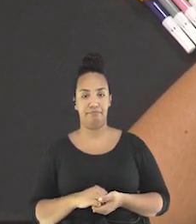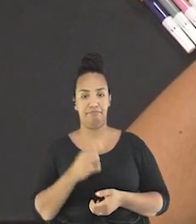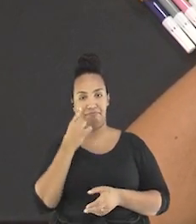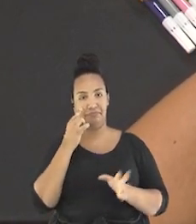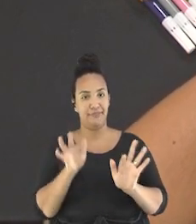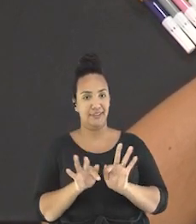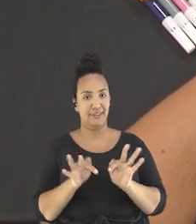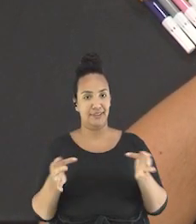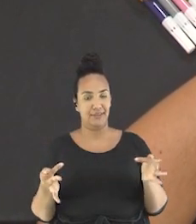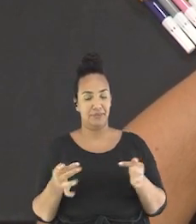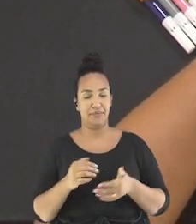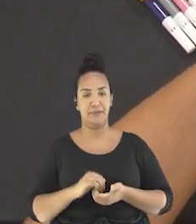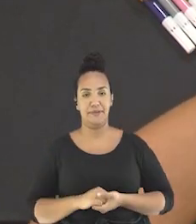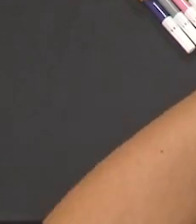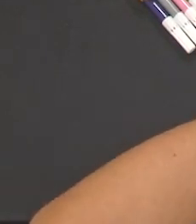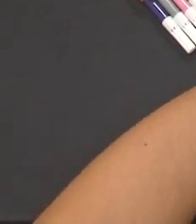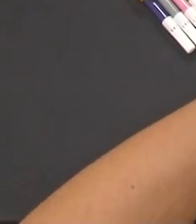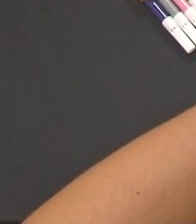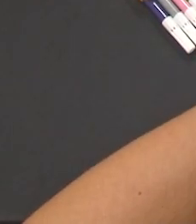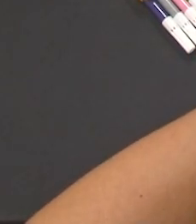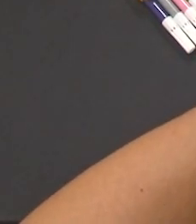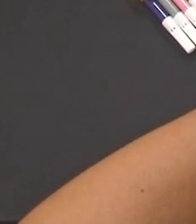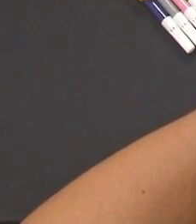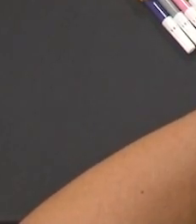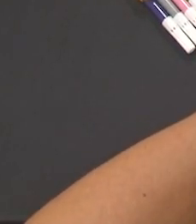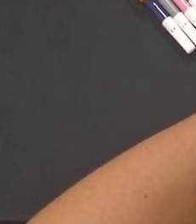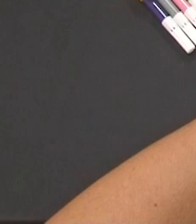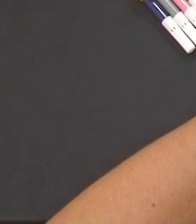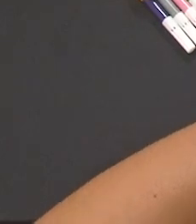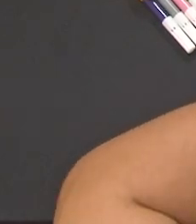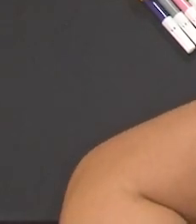mesmo, colar. É bem simples.